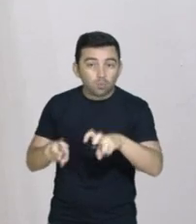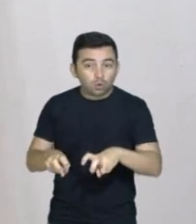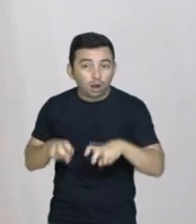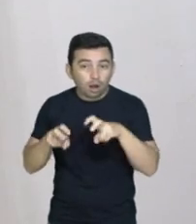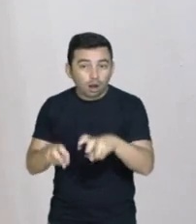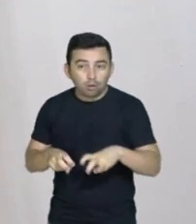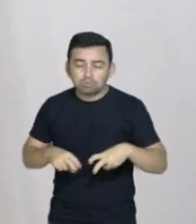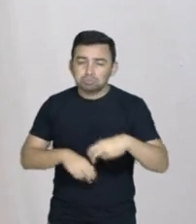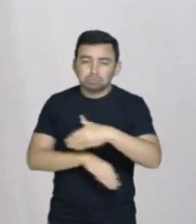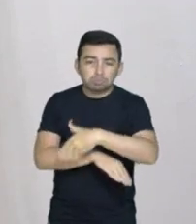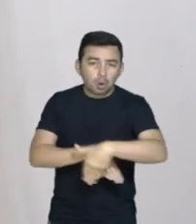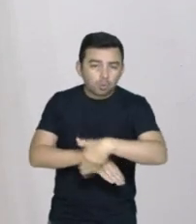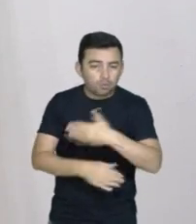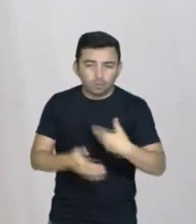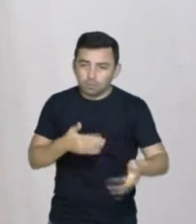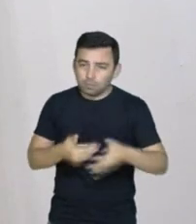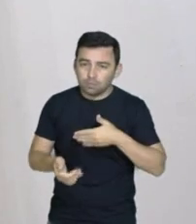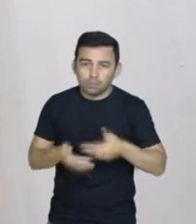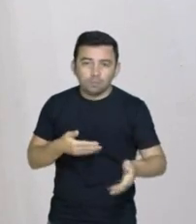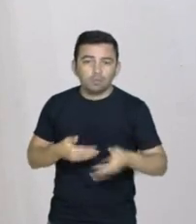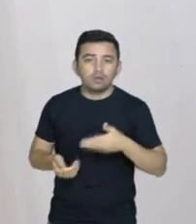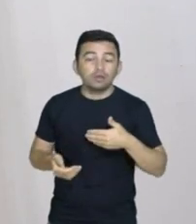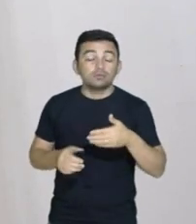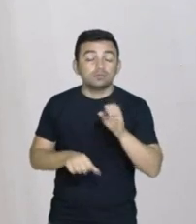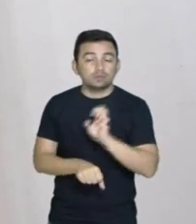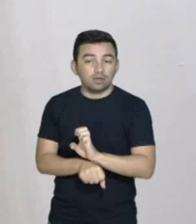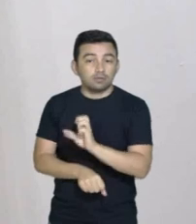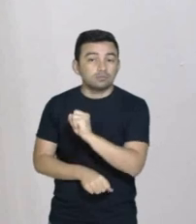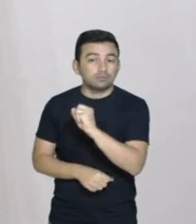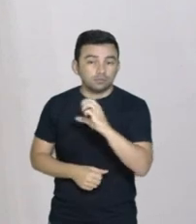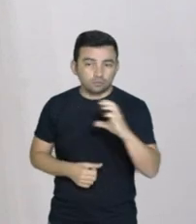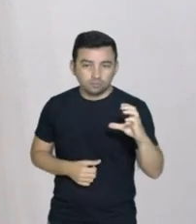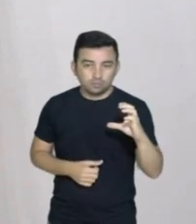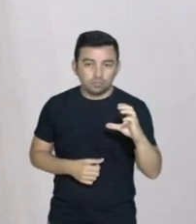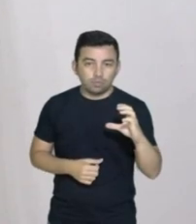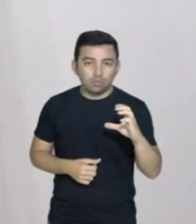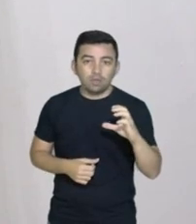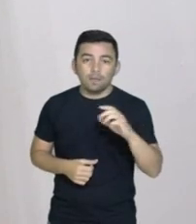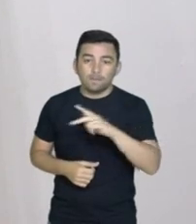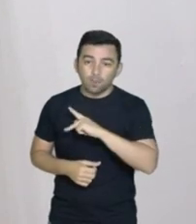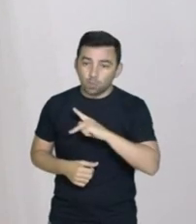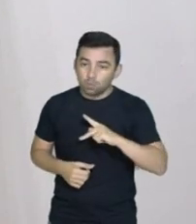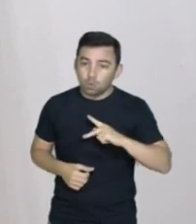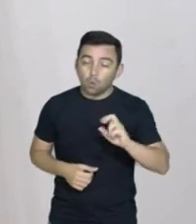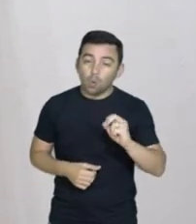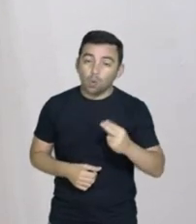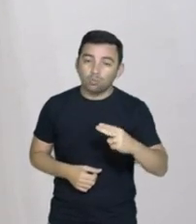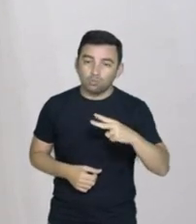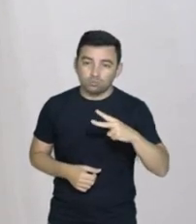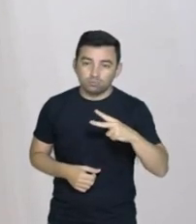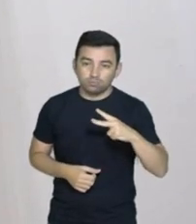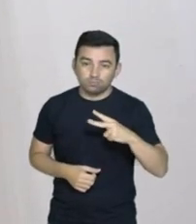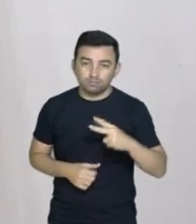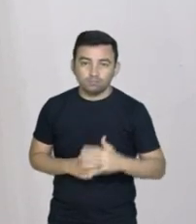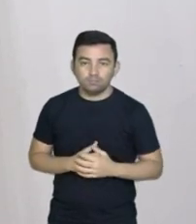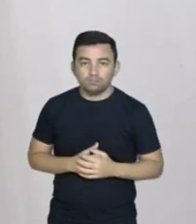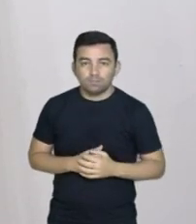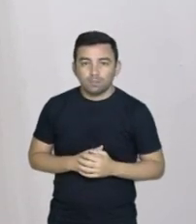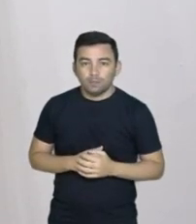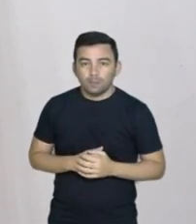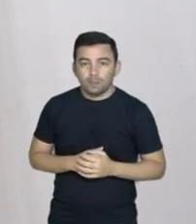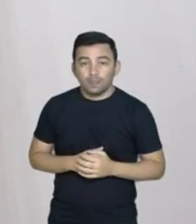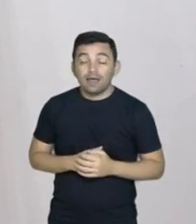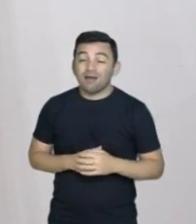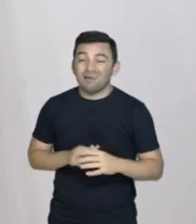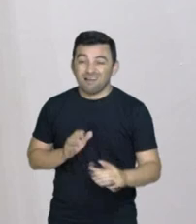ou Urbanas no âmbito do Estado de Santa Catarina públicos ou privados essa